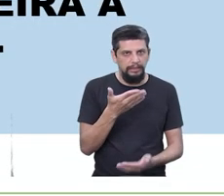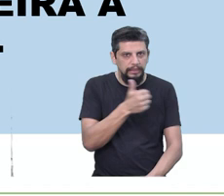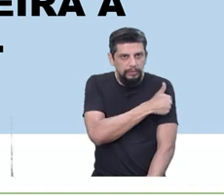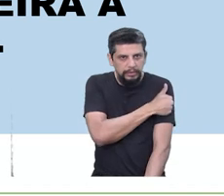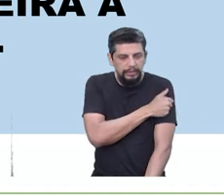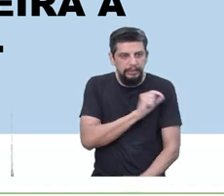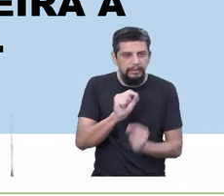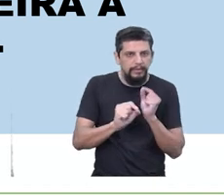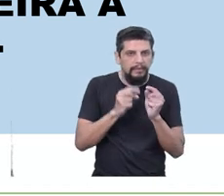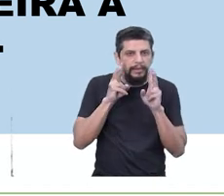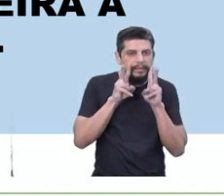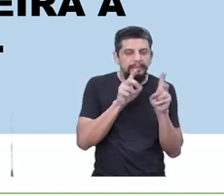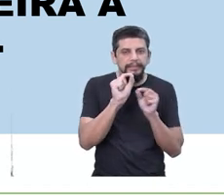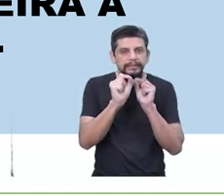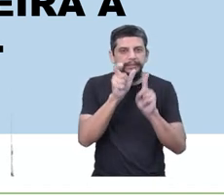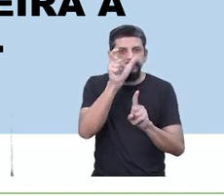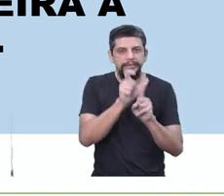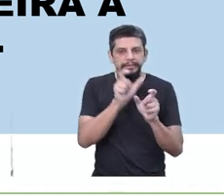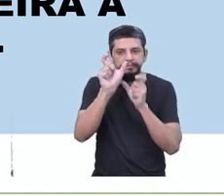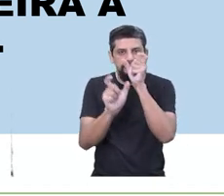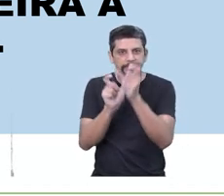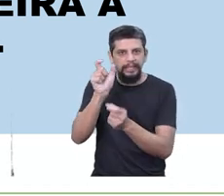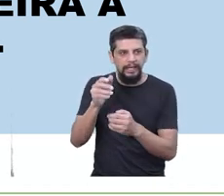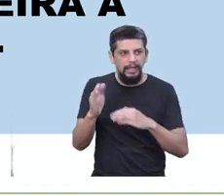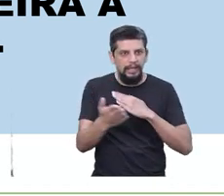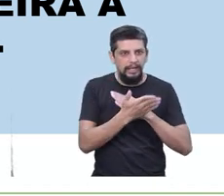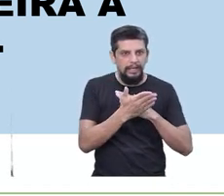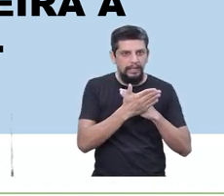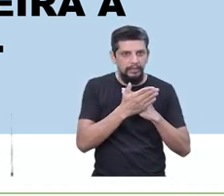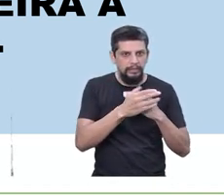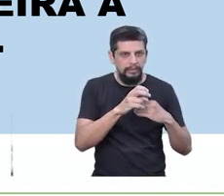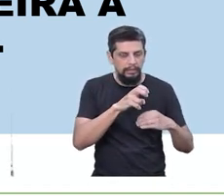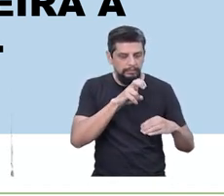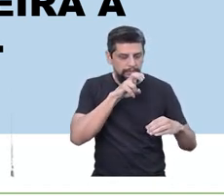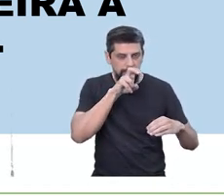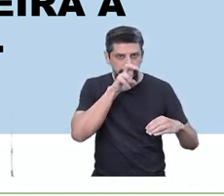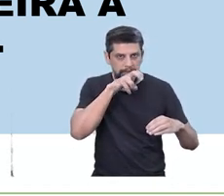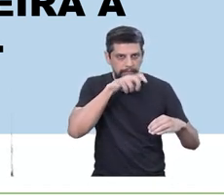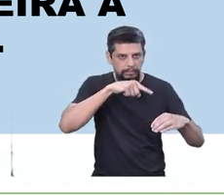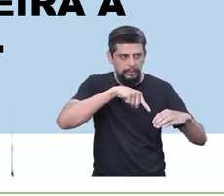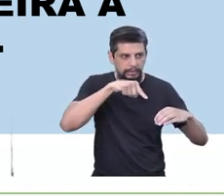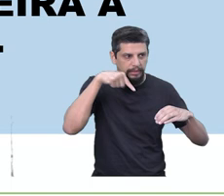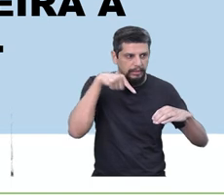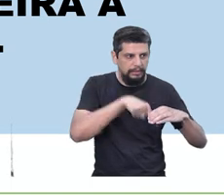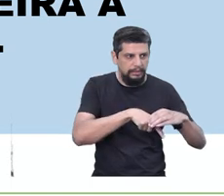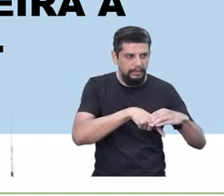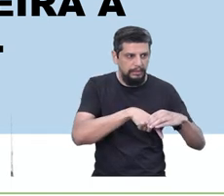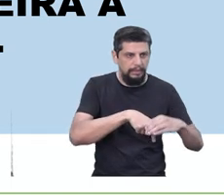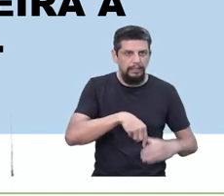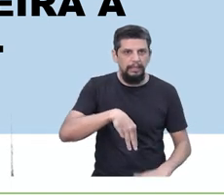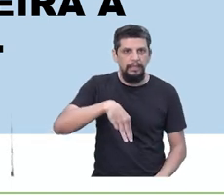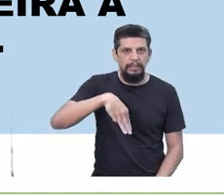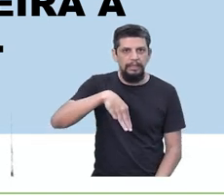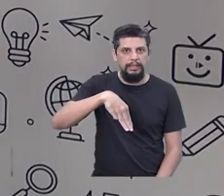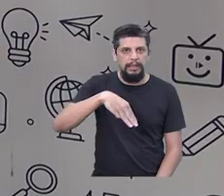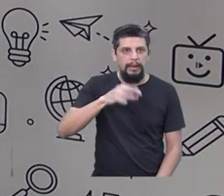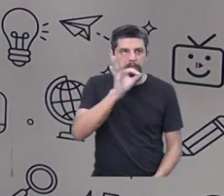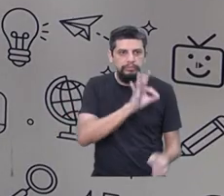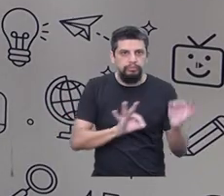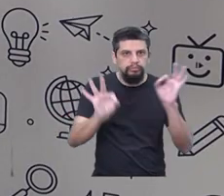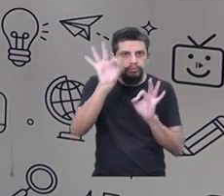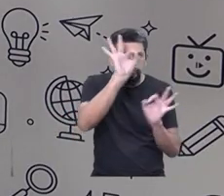Estudantes, vamos ver quem são os personagens que ajudaram a nossa topeira? Vamos ver? São as moscas,